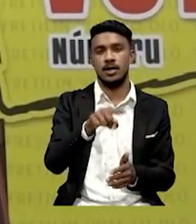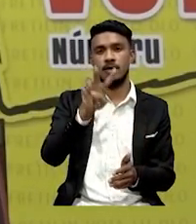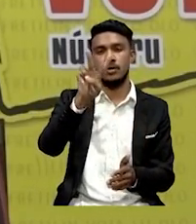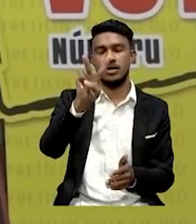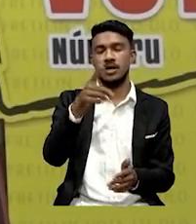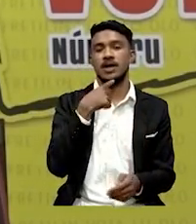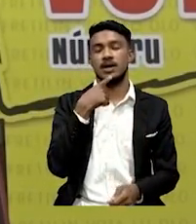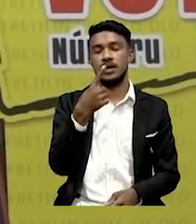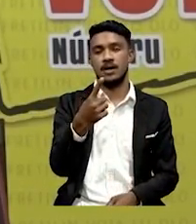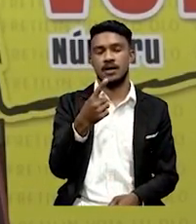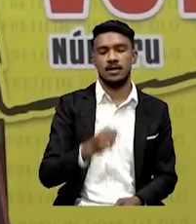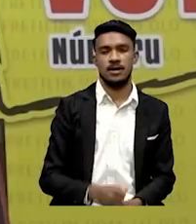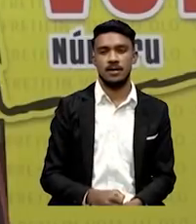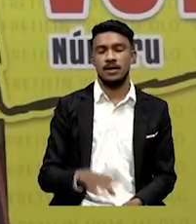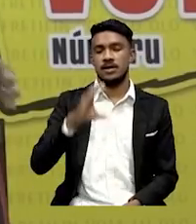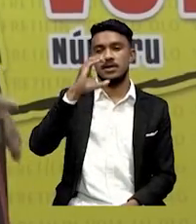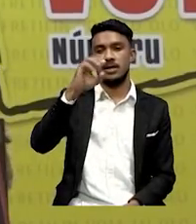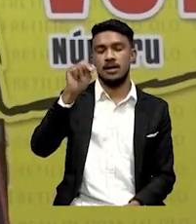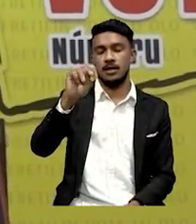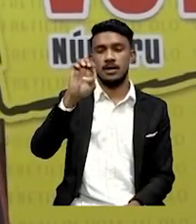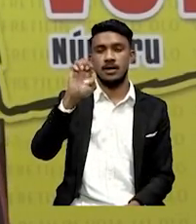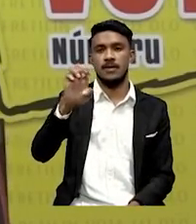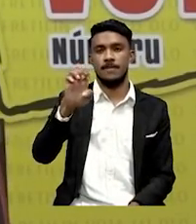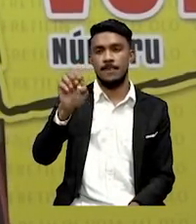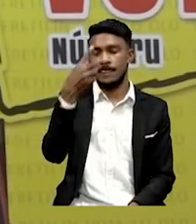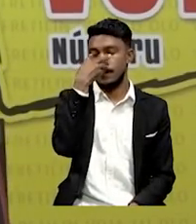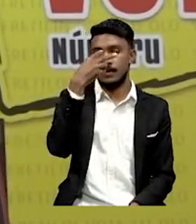até tem katak, CNE verifica